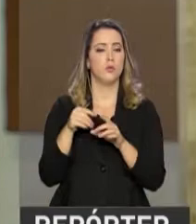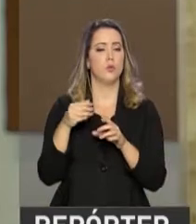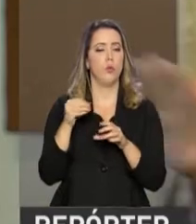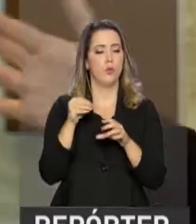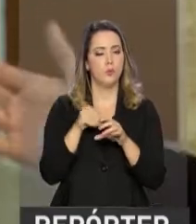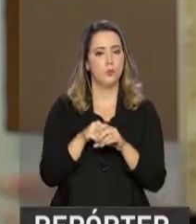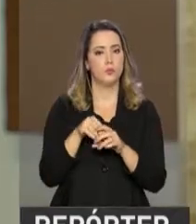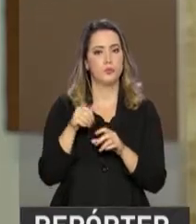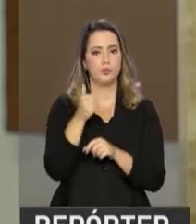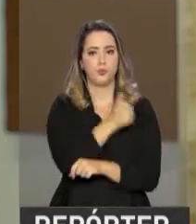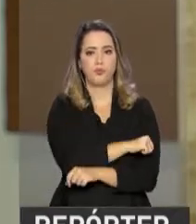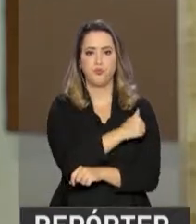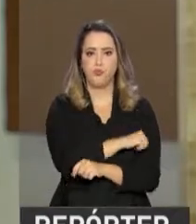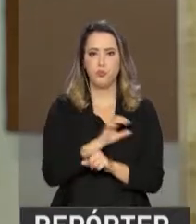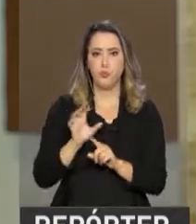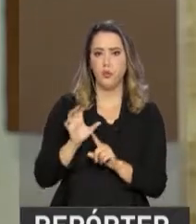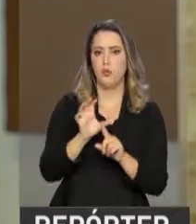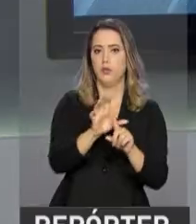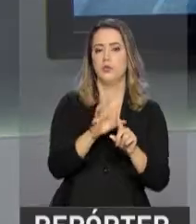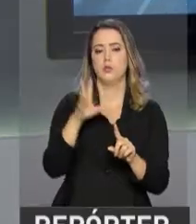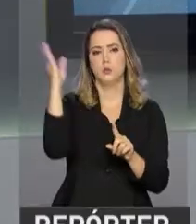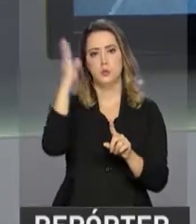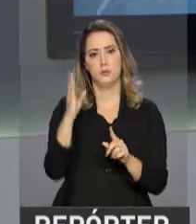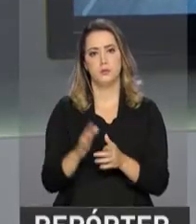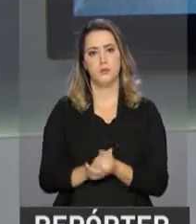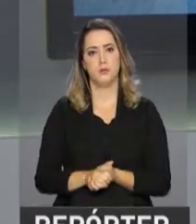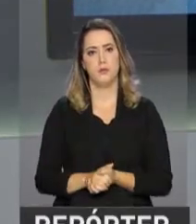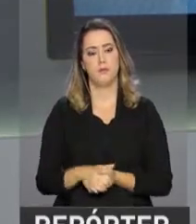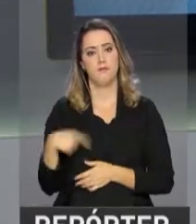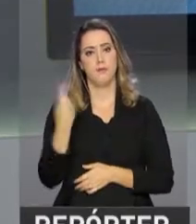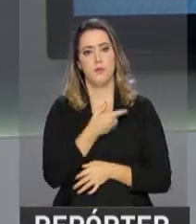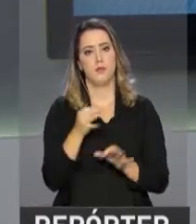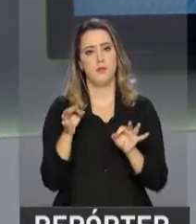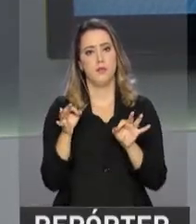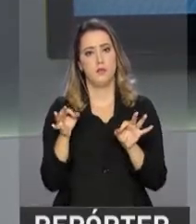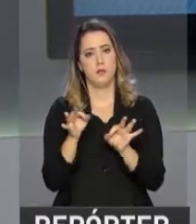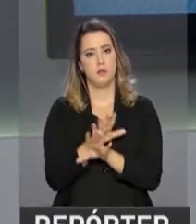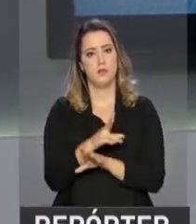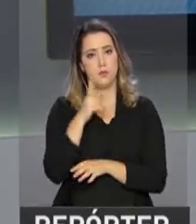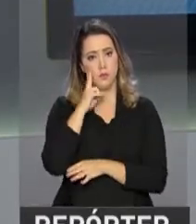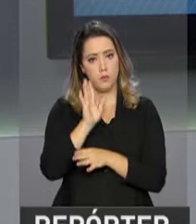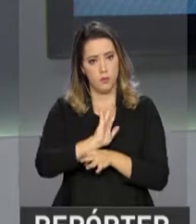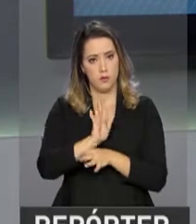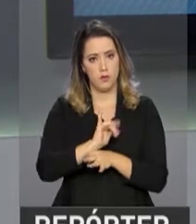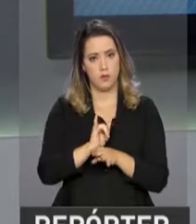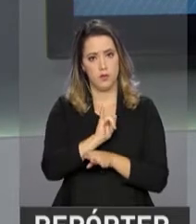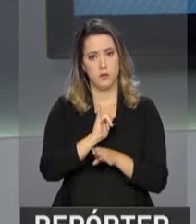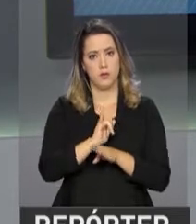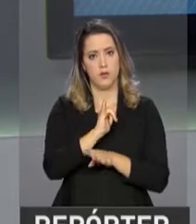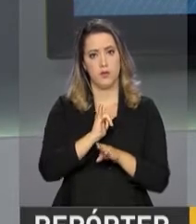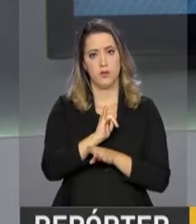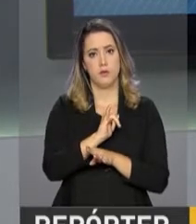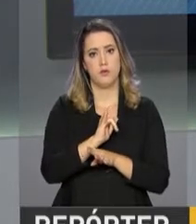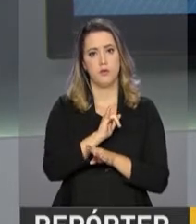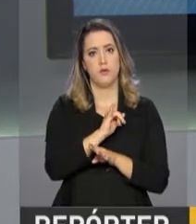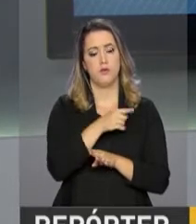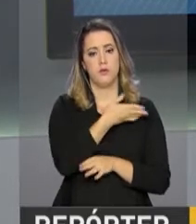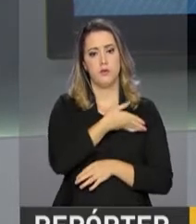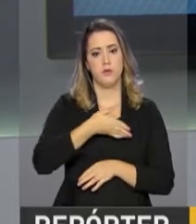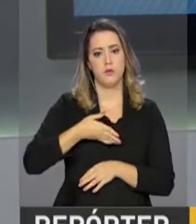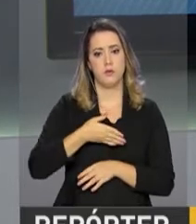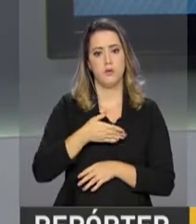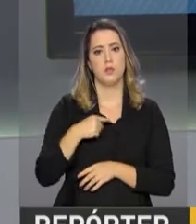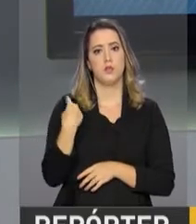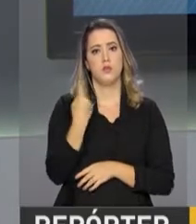eu disse, pelo resto do país. Esta edição termina aqui. Para rever as reportagens, é só acessar nosso canal